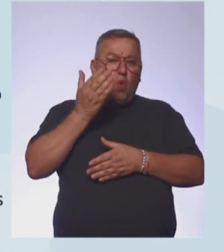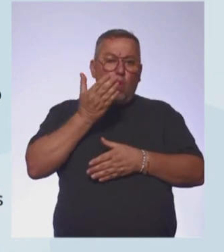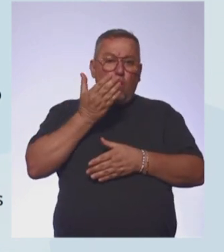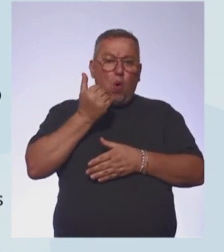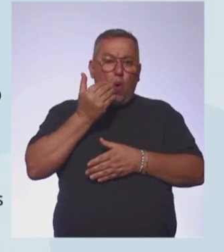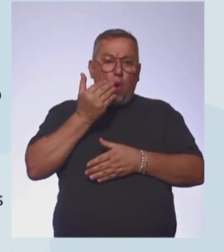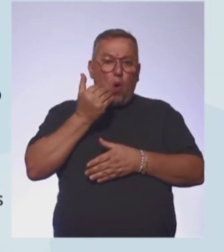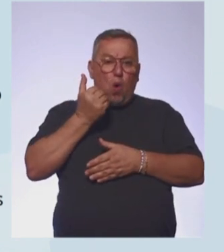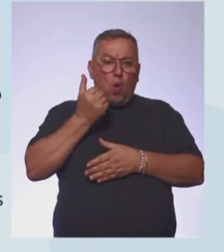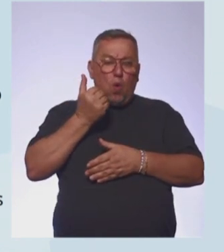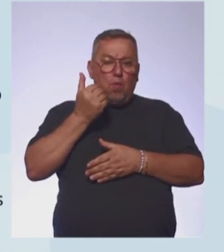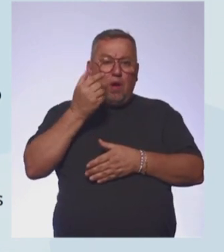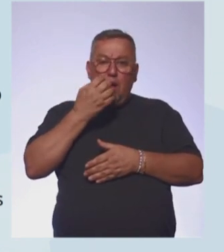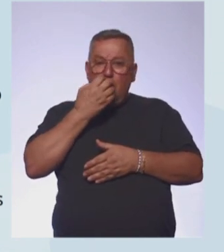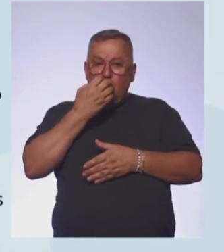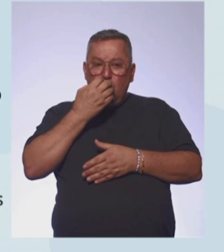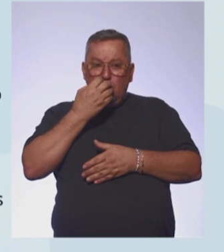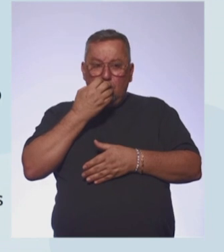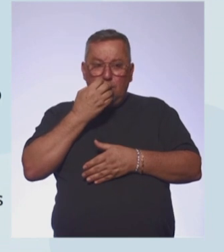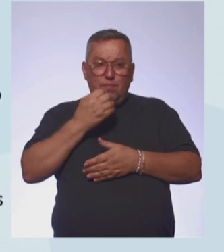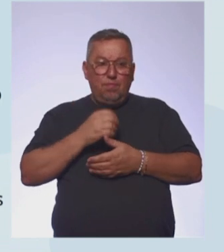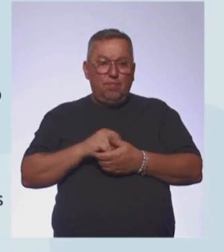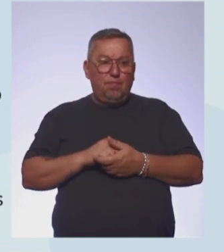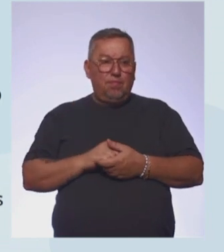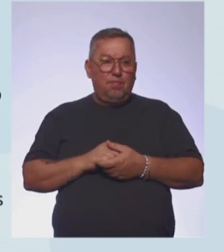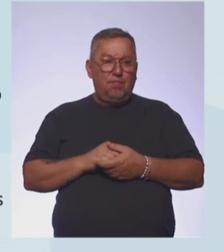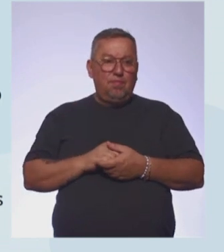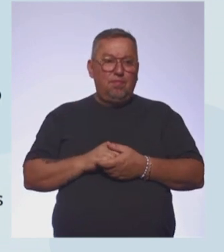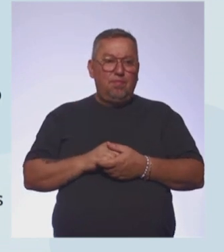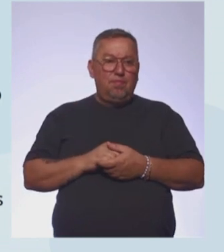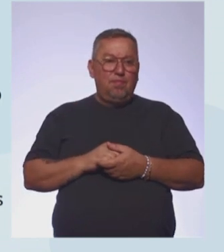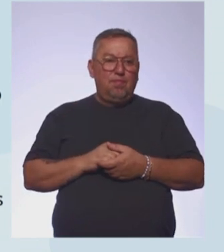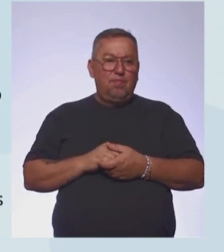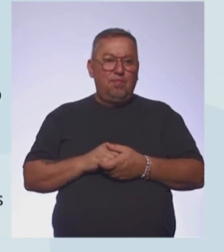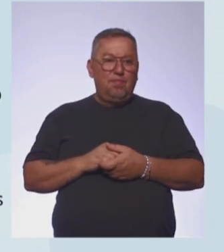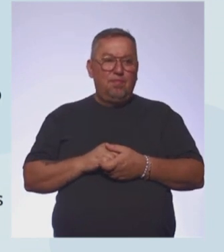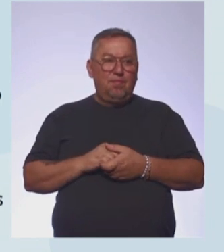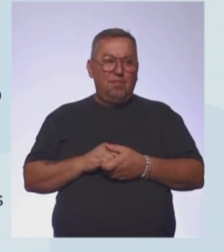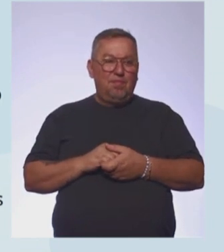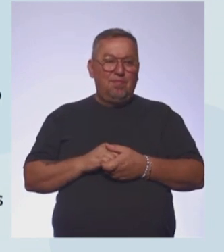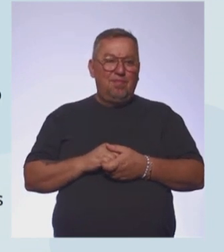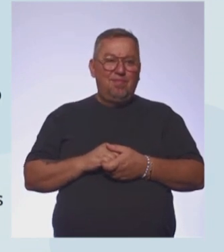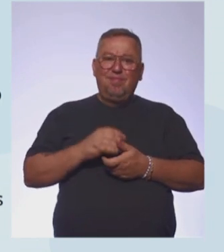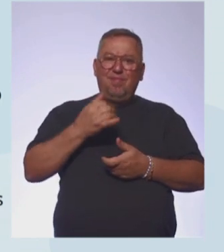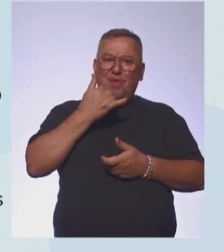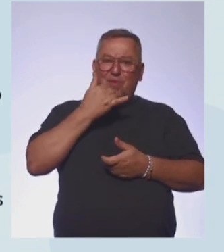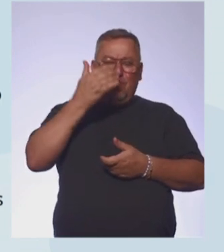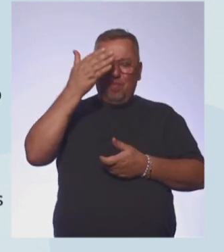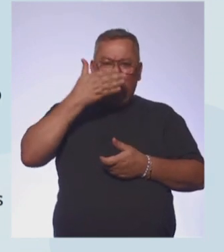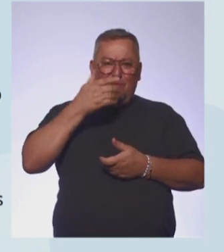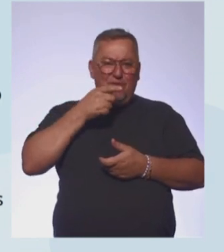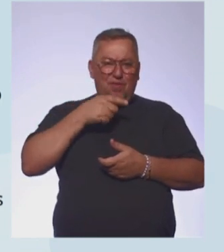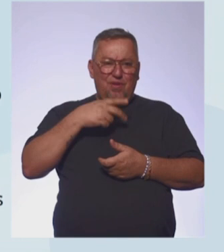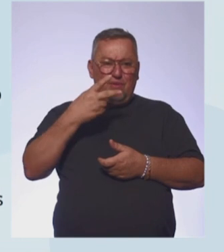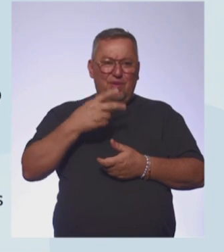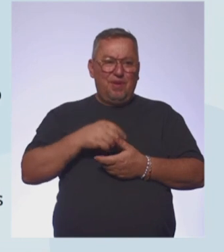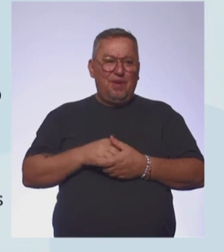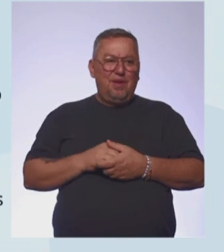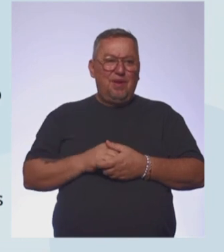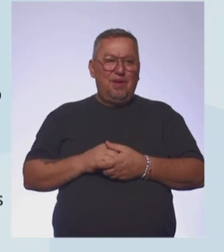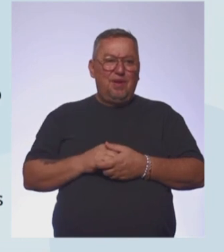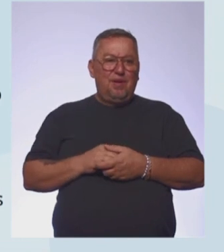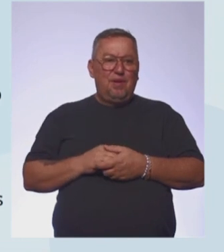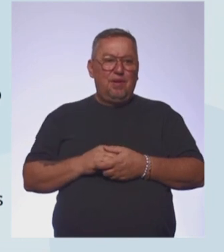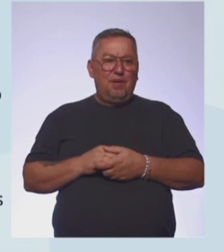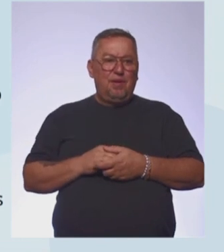mas não comem outras. Gente, tem duas, eu não tinha visto. Isso. Perdão, ainda bem que vocês viram. Uma vez que,